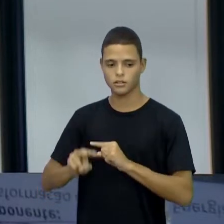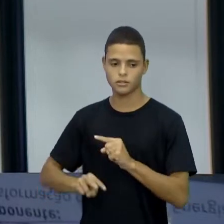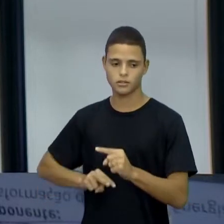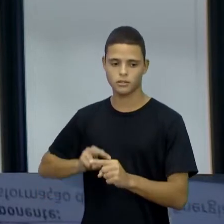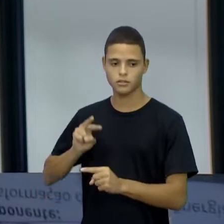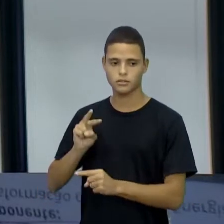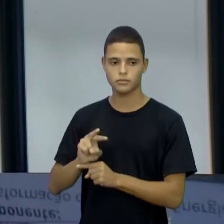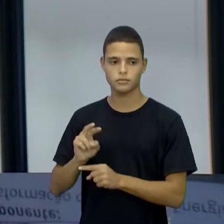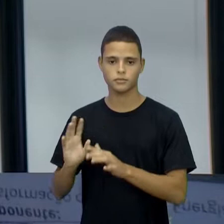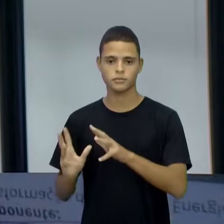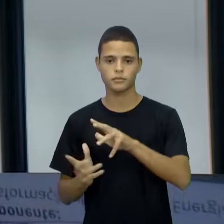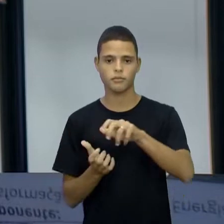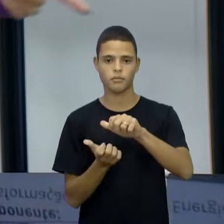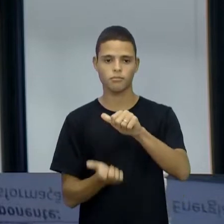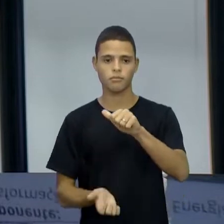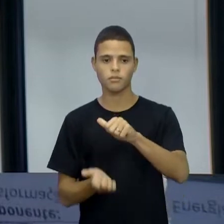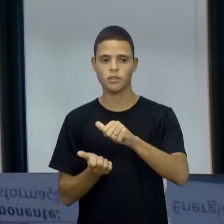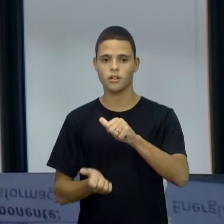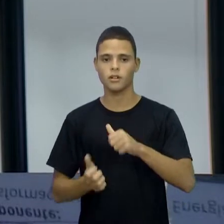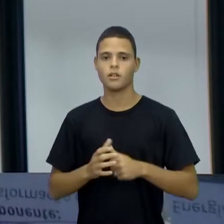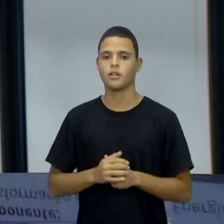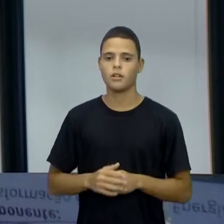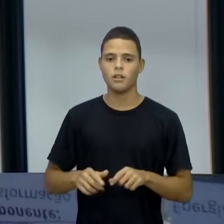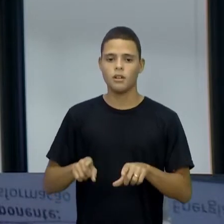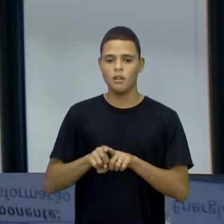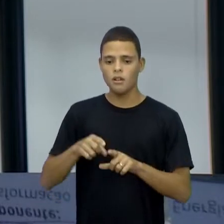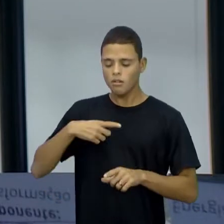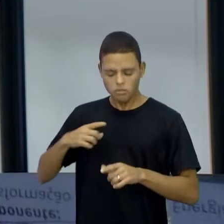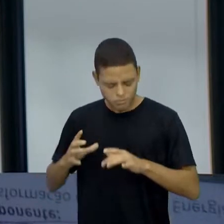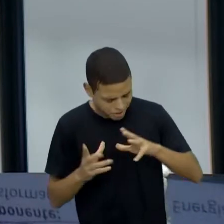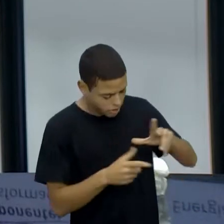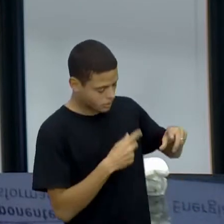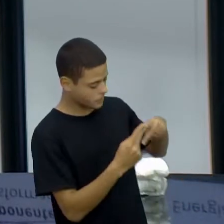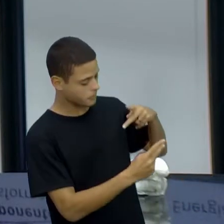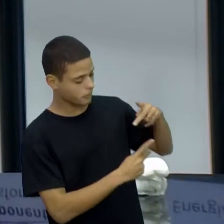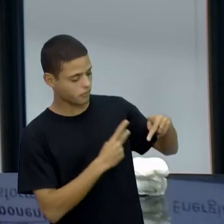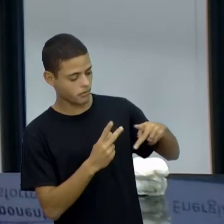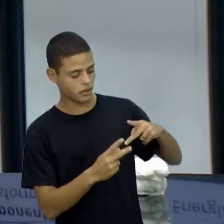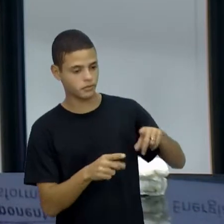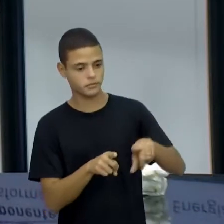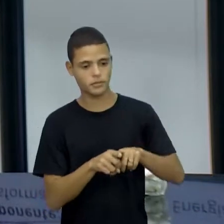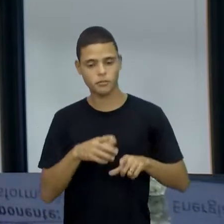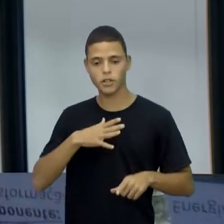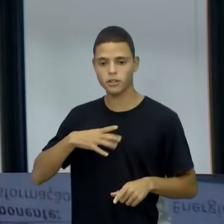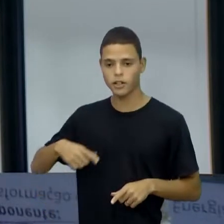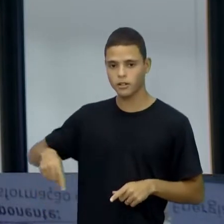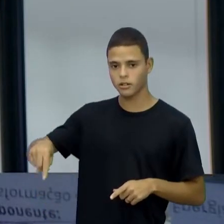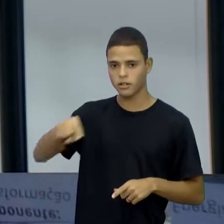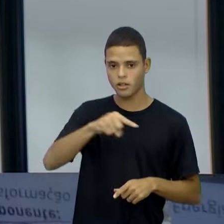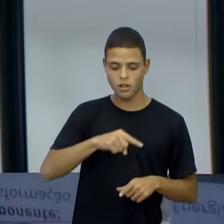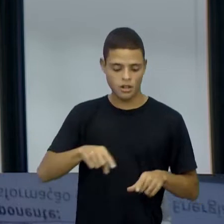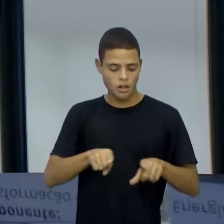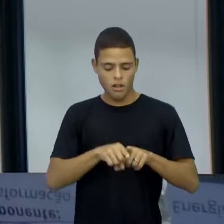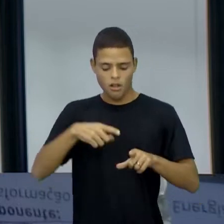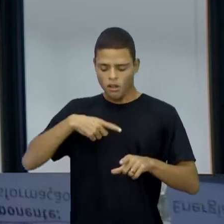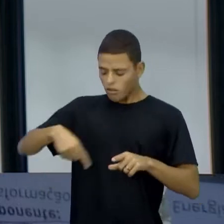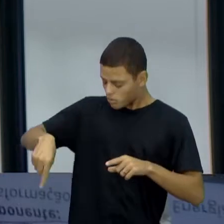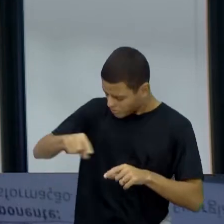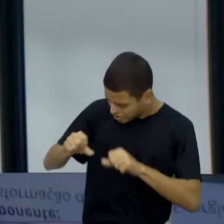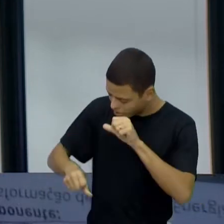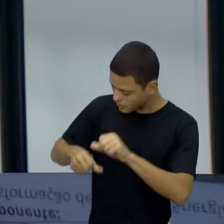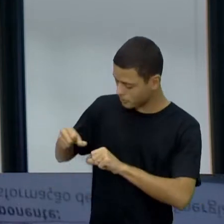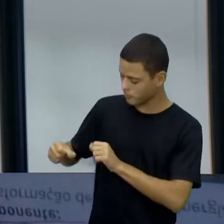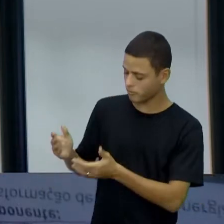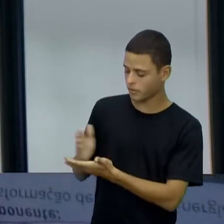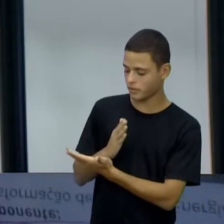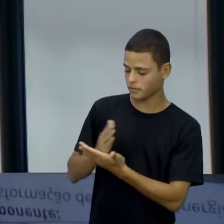sustentabilidade? É você pensar que o planeta tem que aguentar, né? Todas as coisas que a gente faz, a próxima